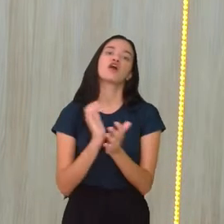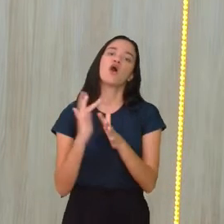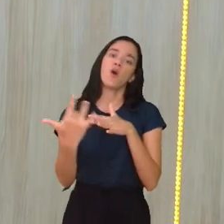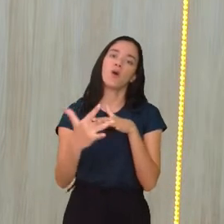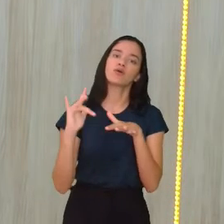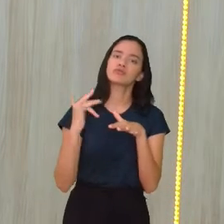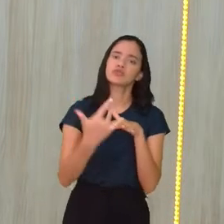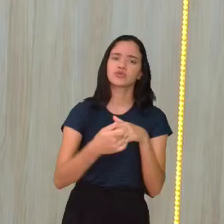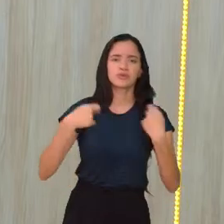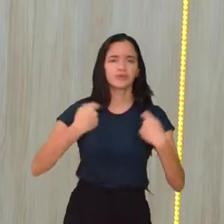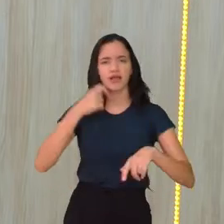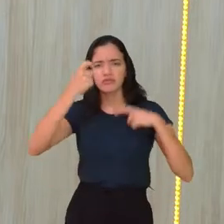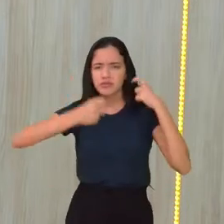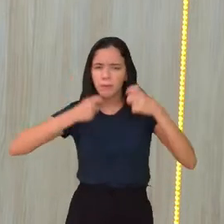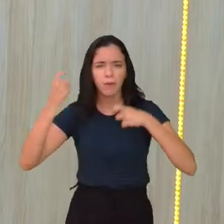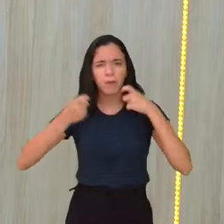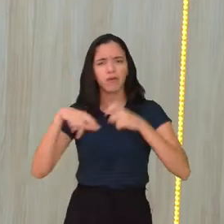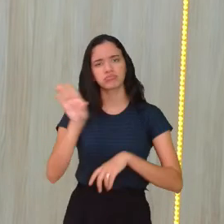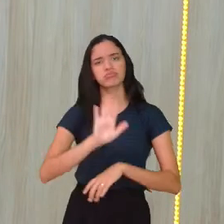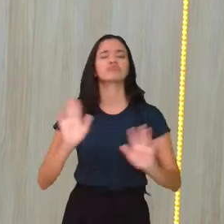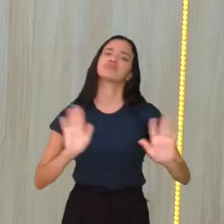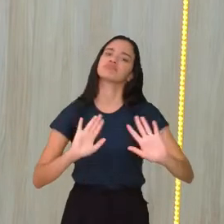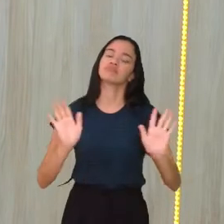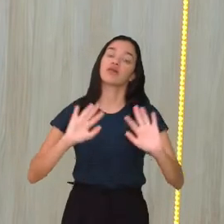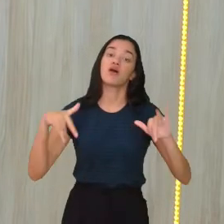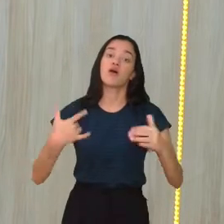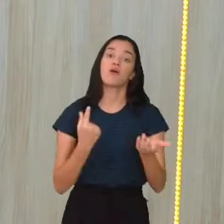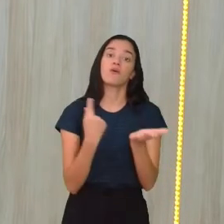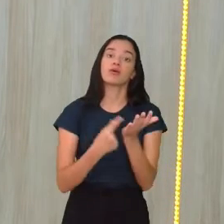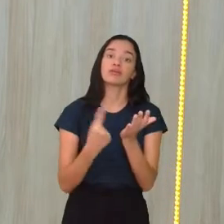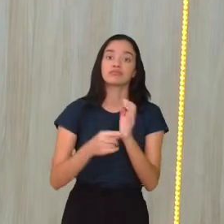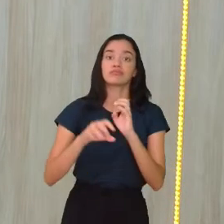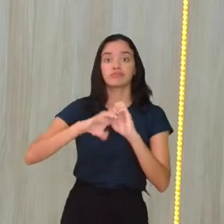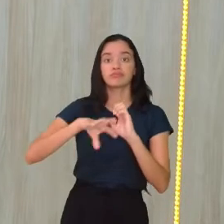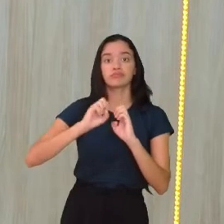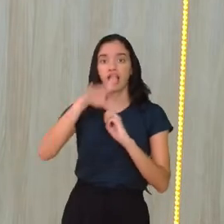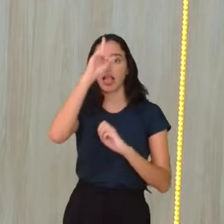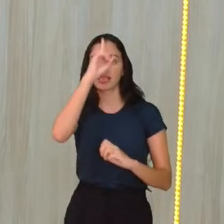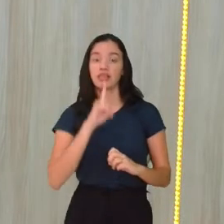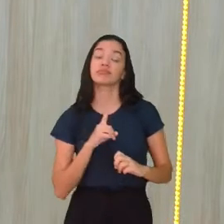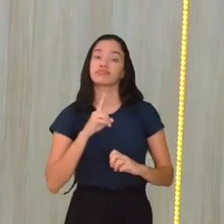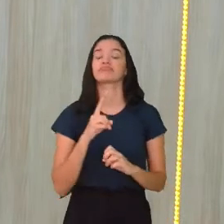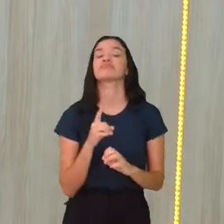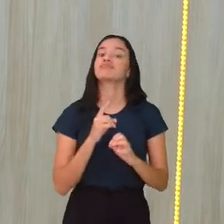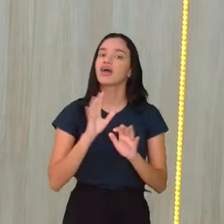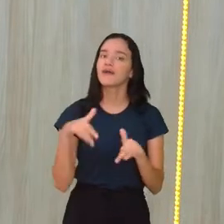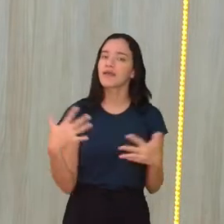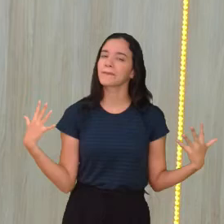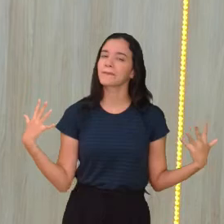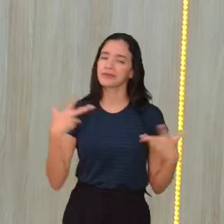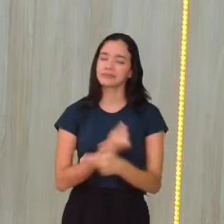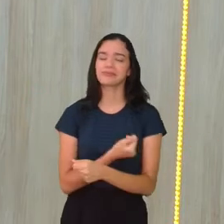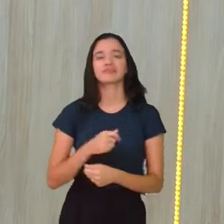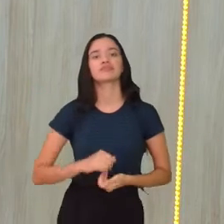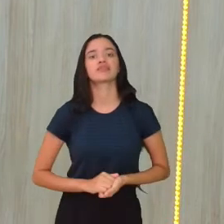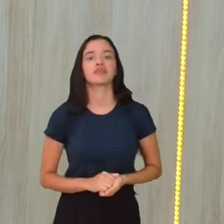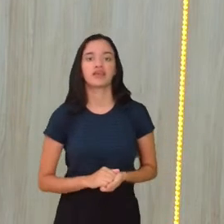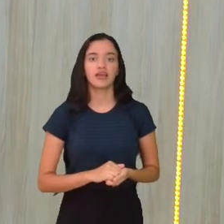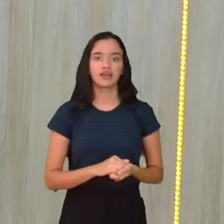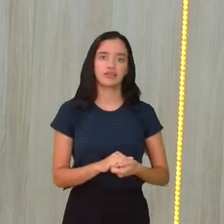social, não precisa se preocupar aí que o aplicativo do Educa Recife não vai gastar a sua internet. Veja que maravilha.